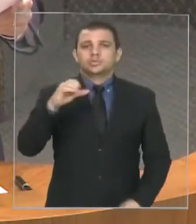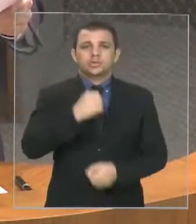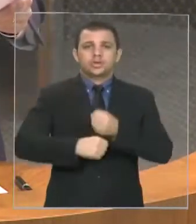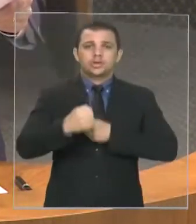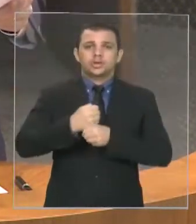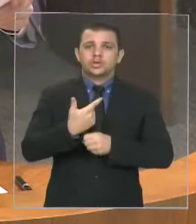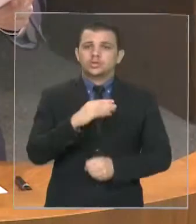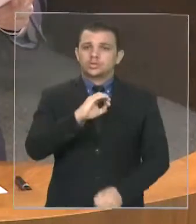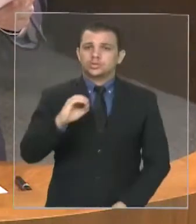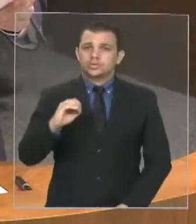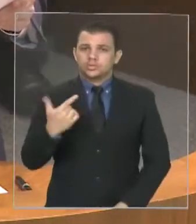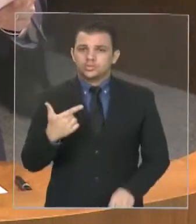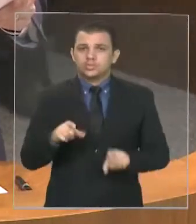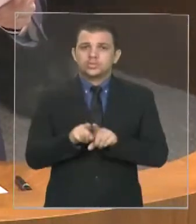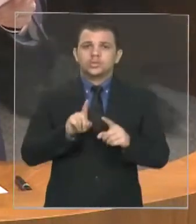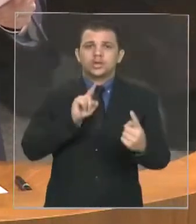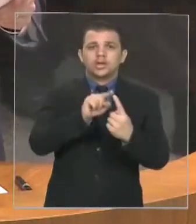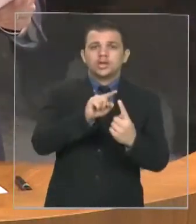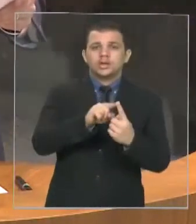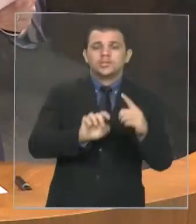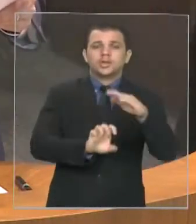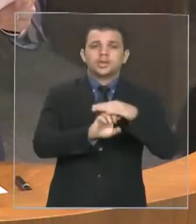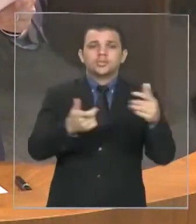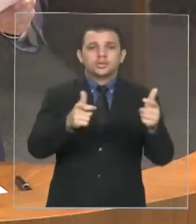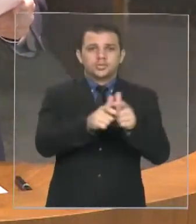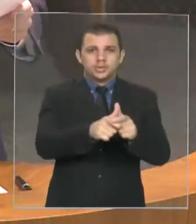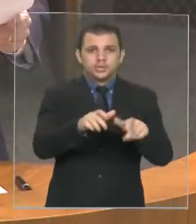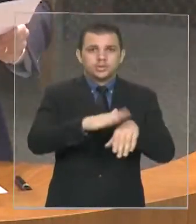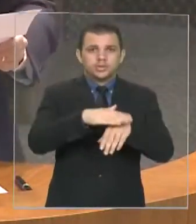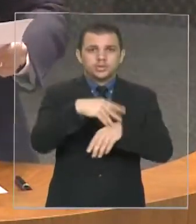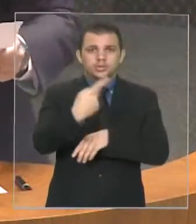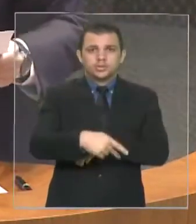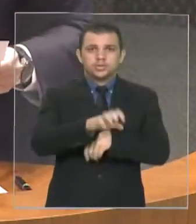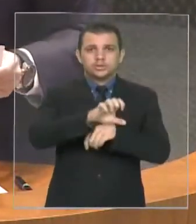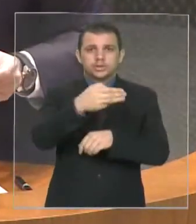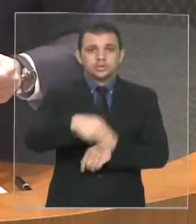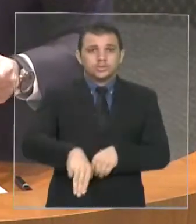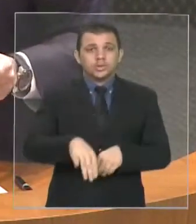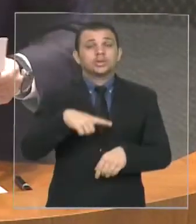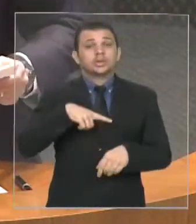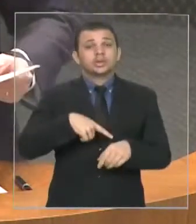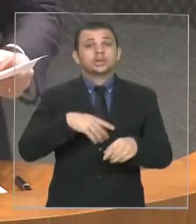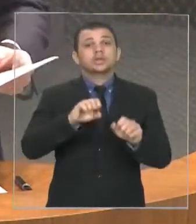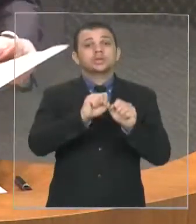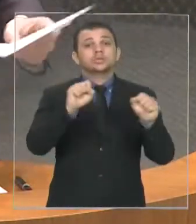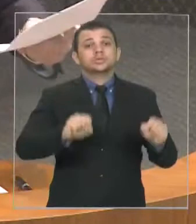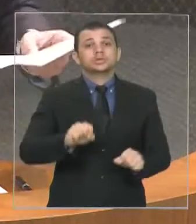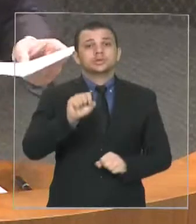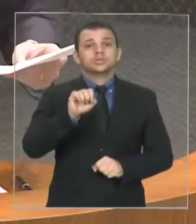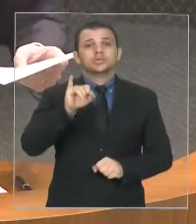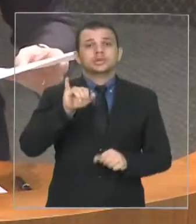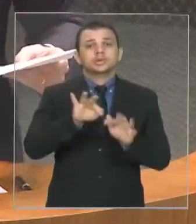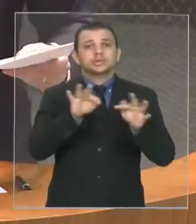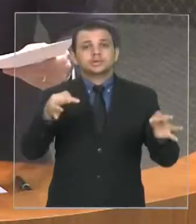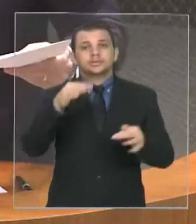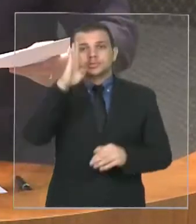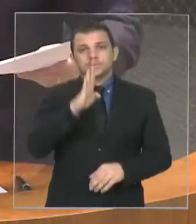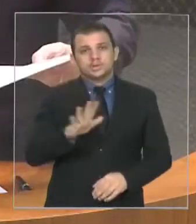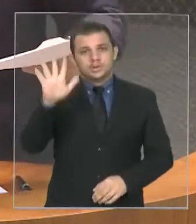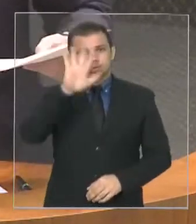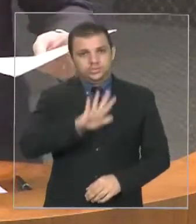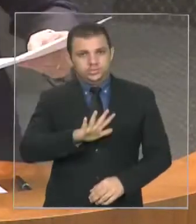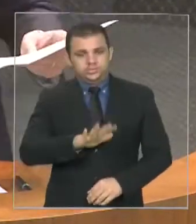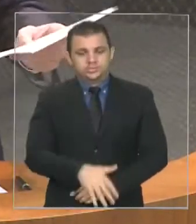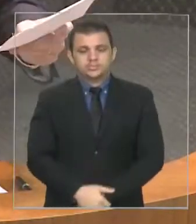7.799/2002, aplicável às microempresas e empresas de pequeno porte enquadradas no Simples Nacional. Ou seja, um leigo ou